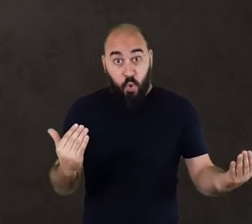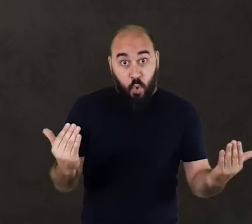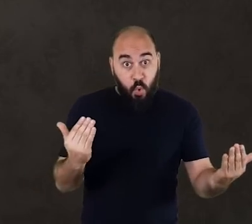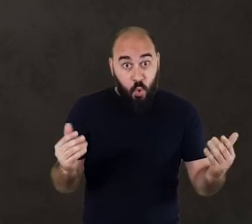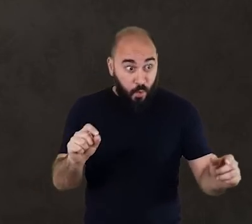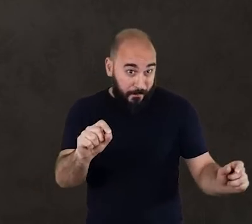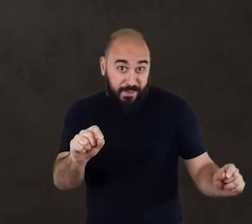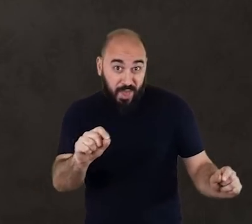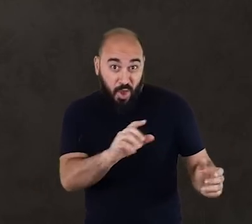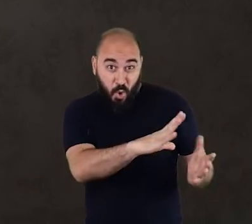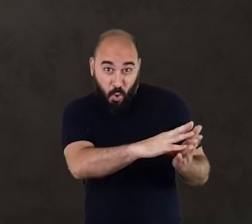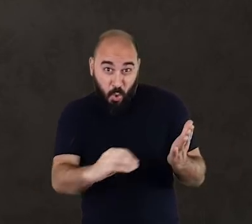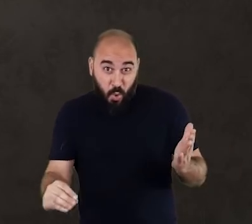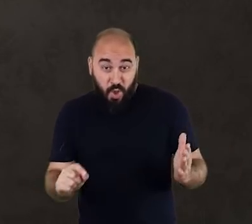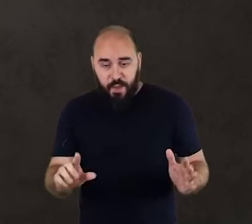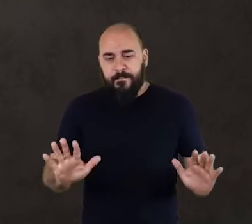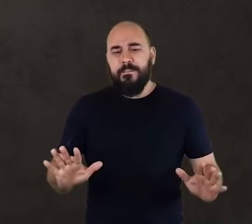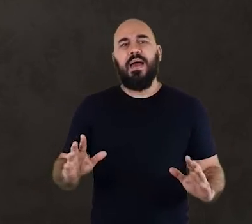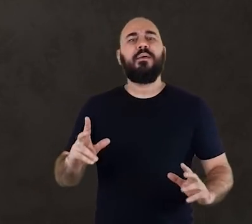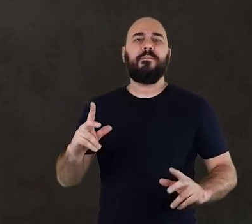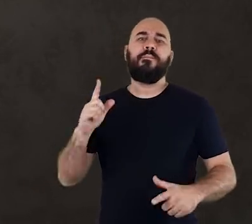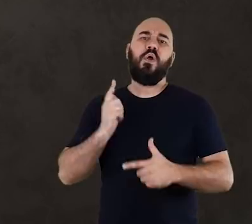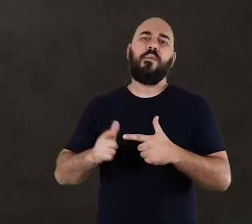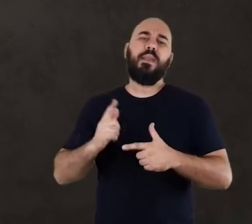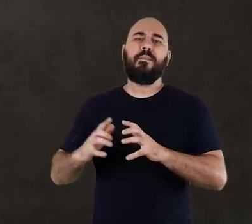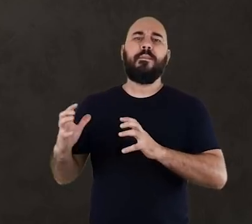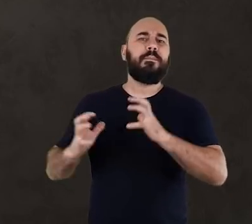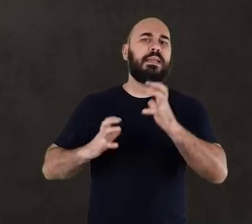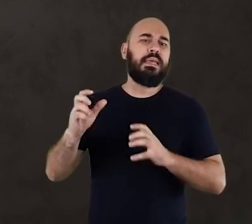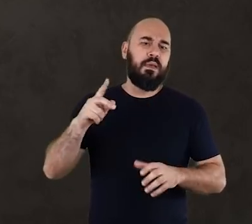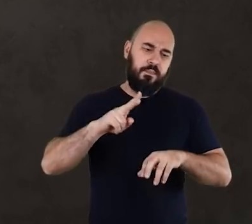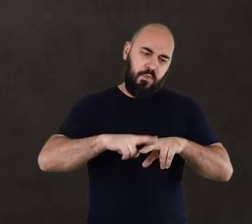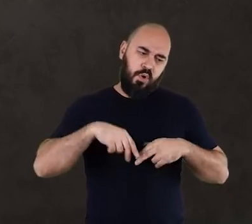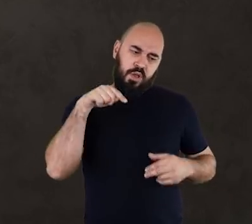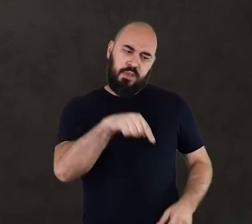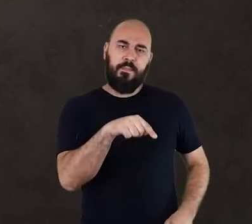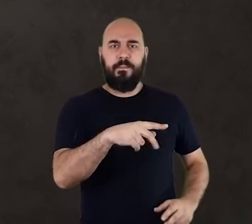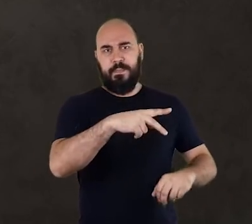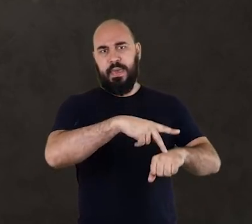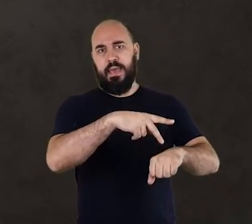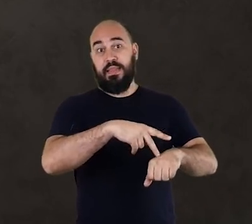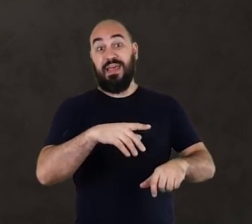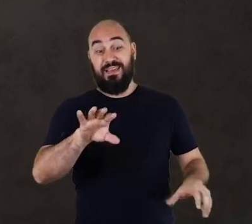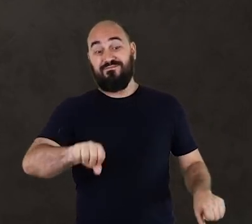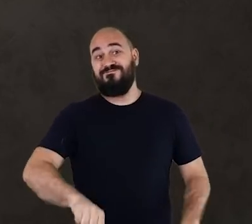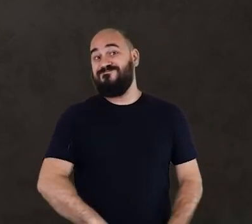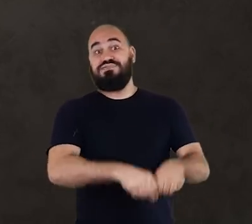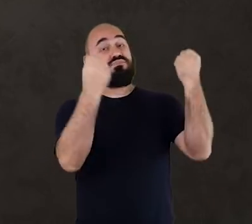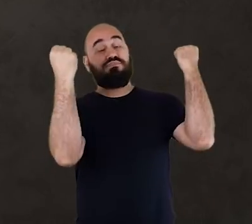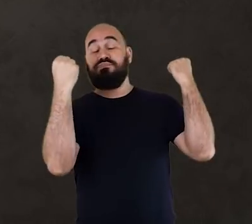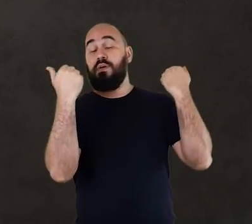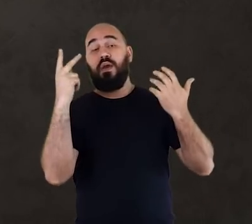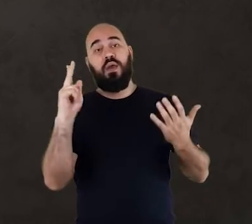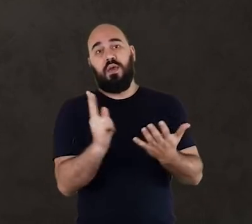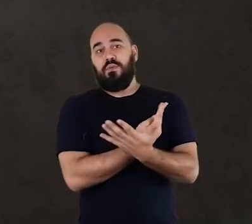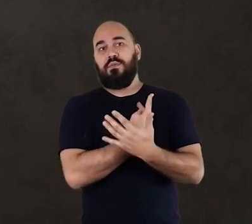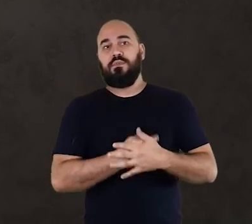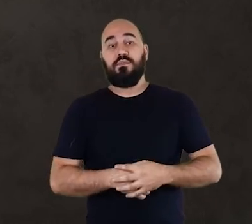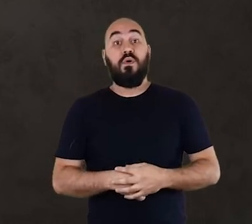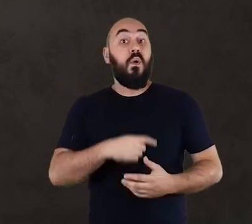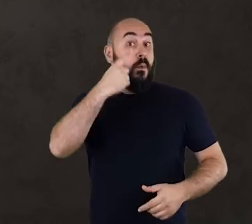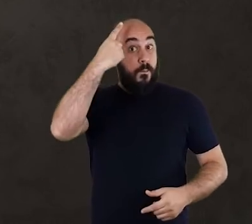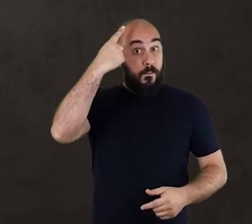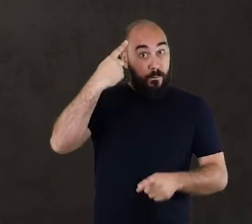e ela acabou sendo quebrada. Ela foi totalmente esmiuçada. É porque os beduínos estavam num conflito com o